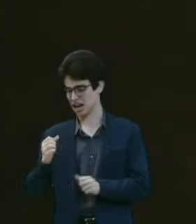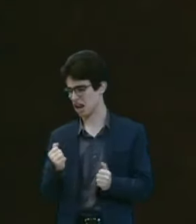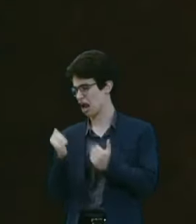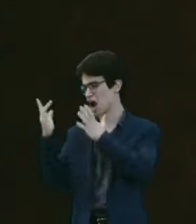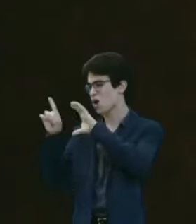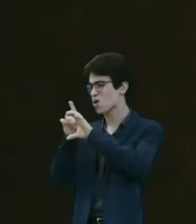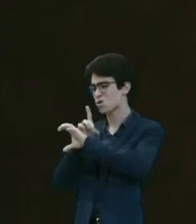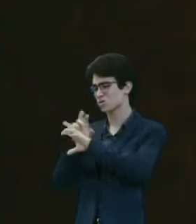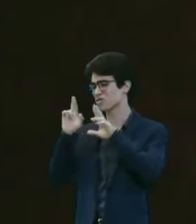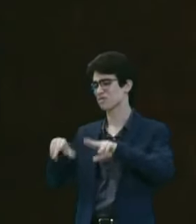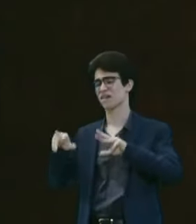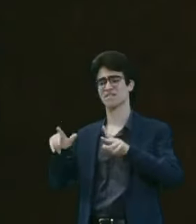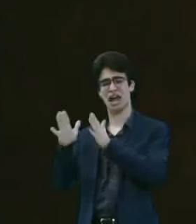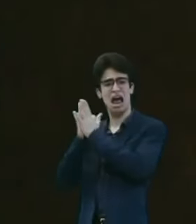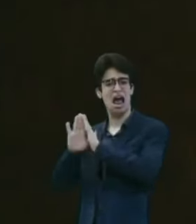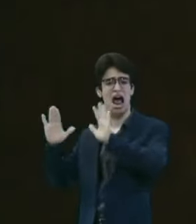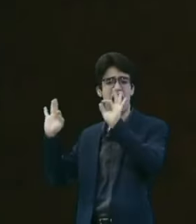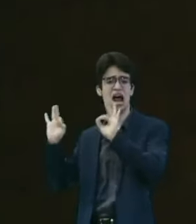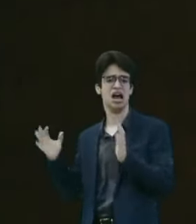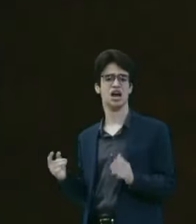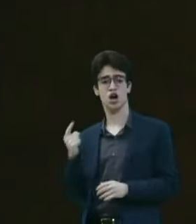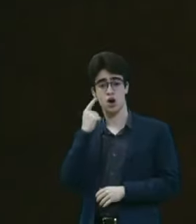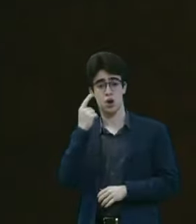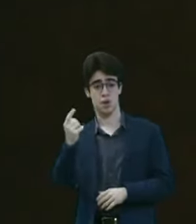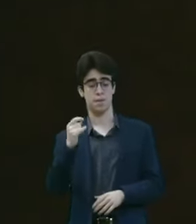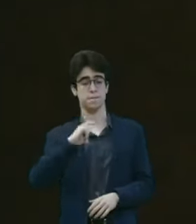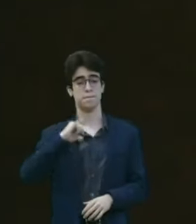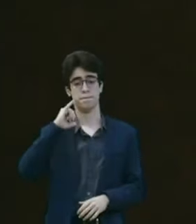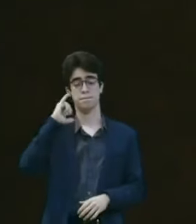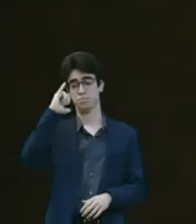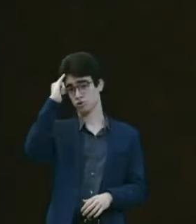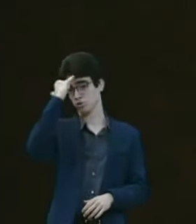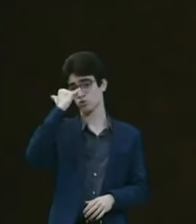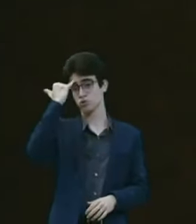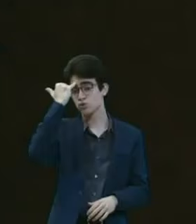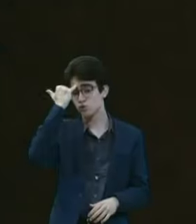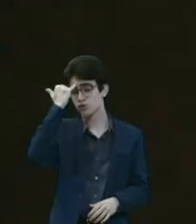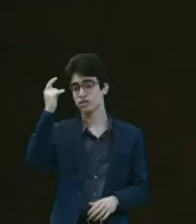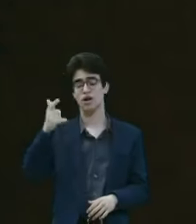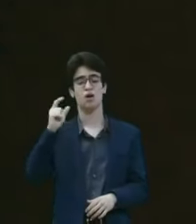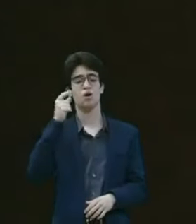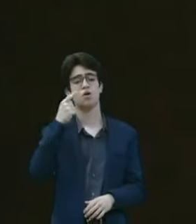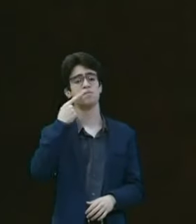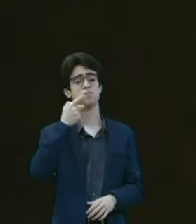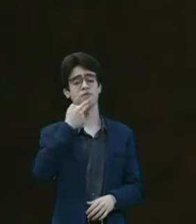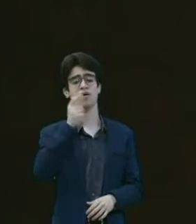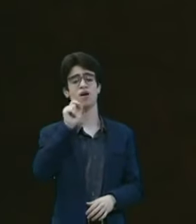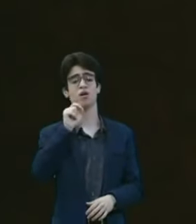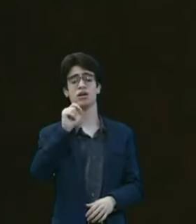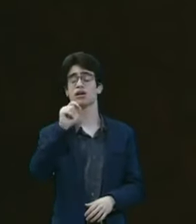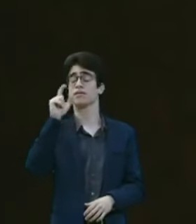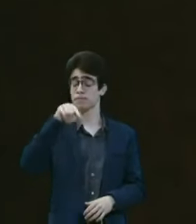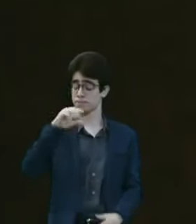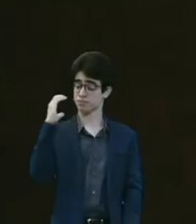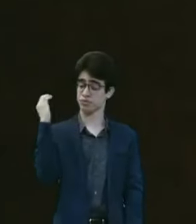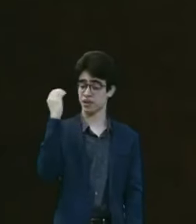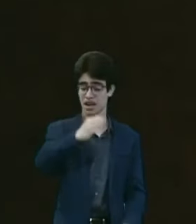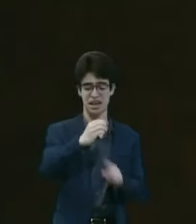por isso, se você ler no livro de Judas, Caim é chamado do pai das falsas